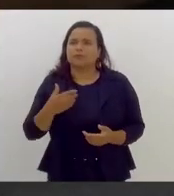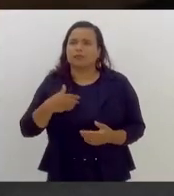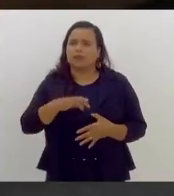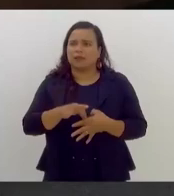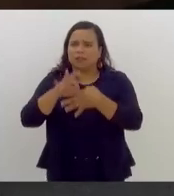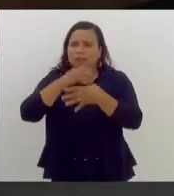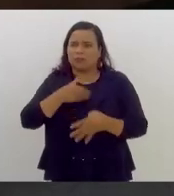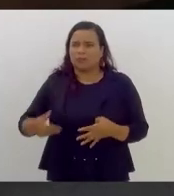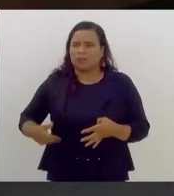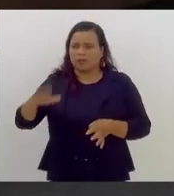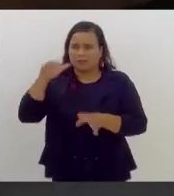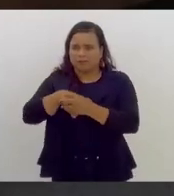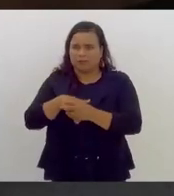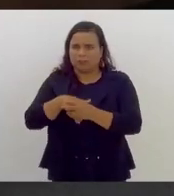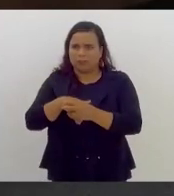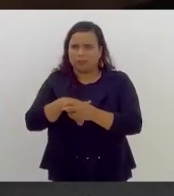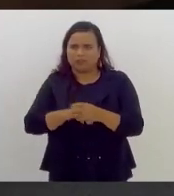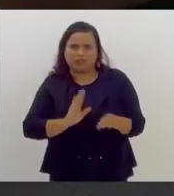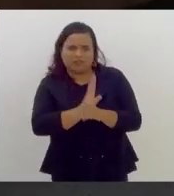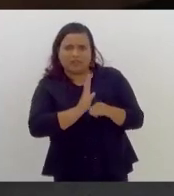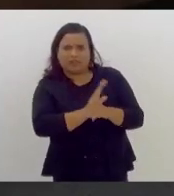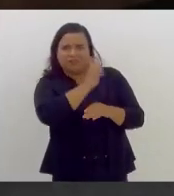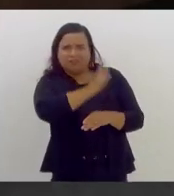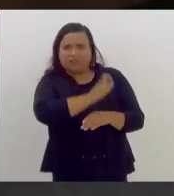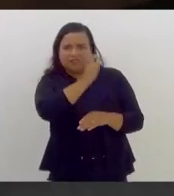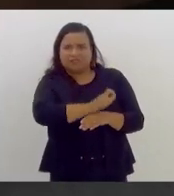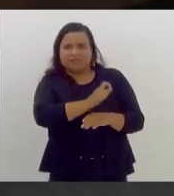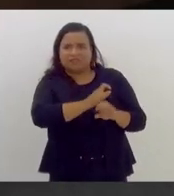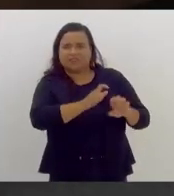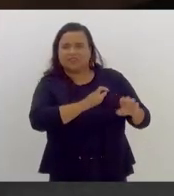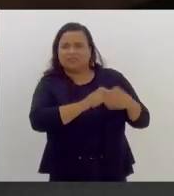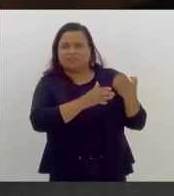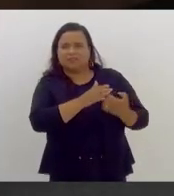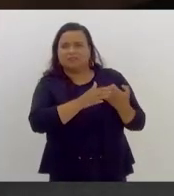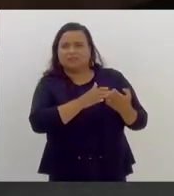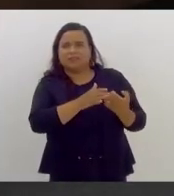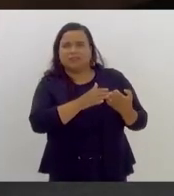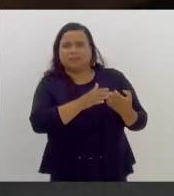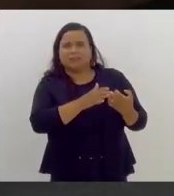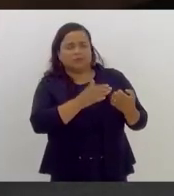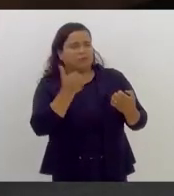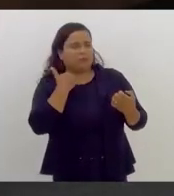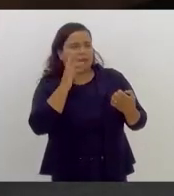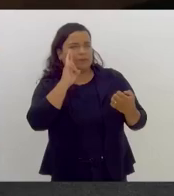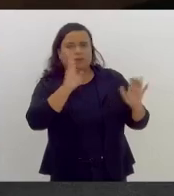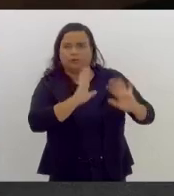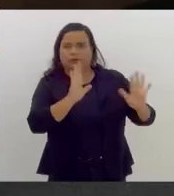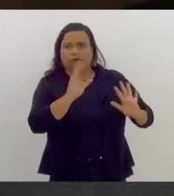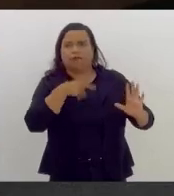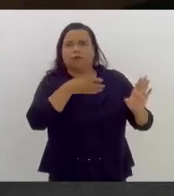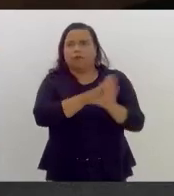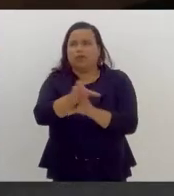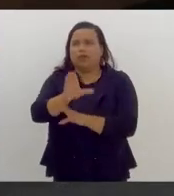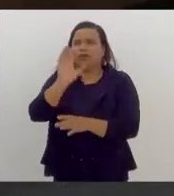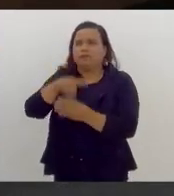e votando não a favor dos banqueiros, fazendo das palavras do senhor as minhas, oriento o voto não.